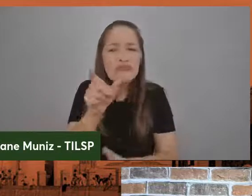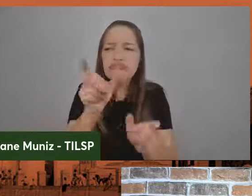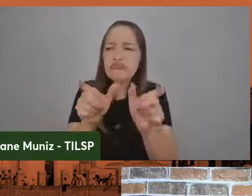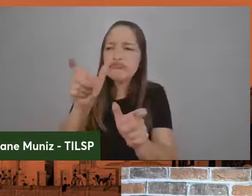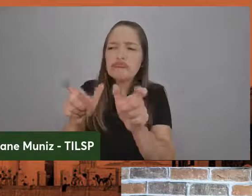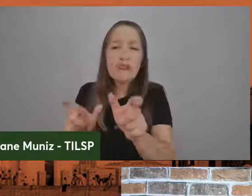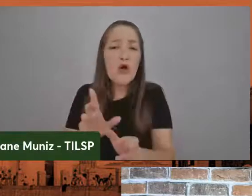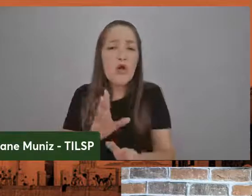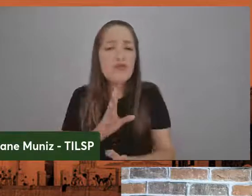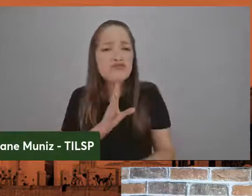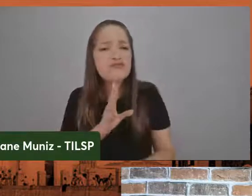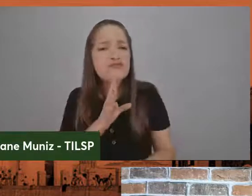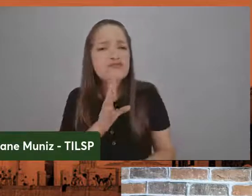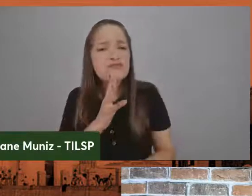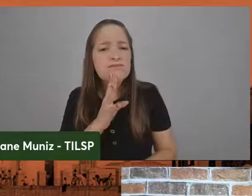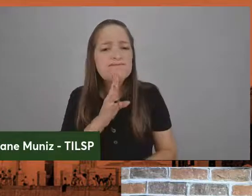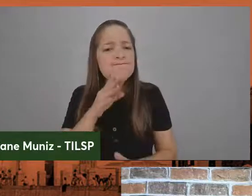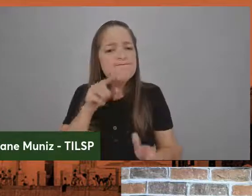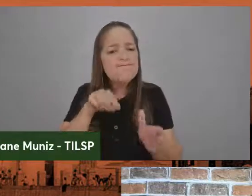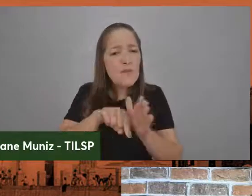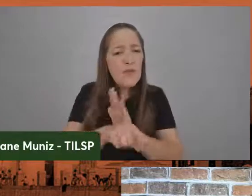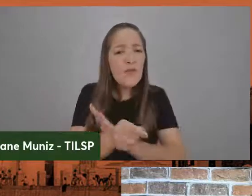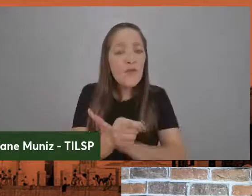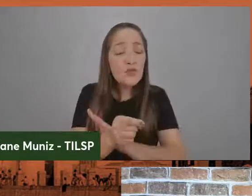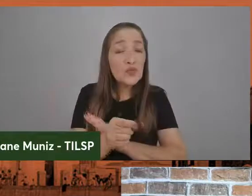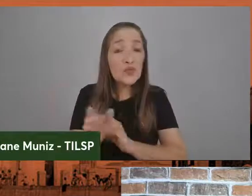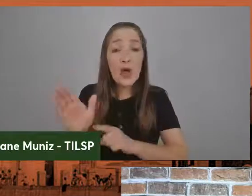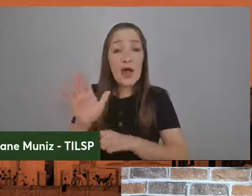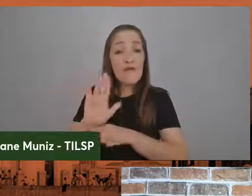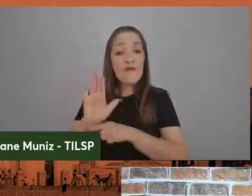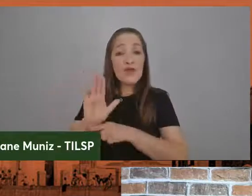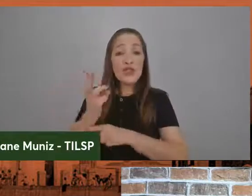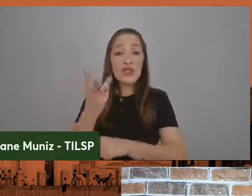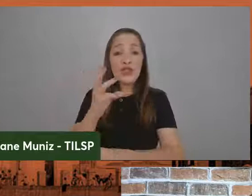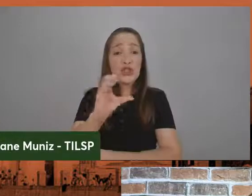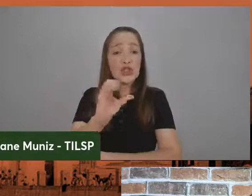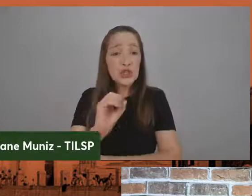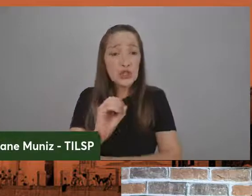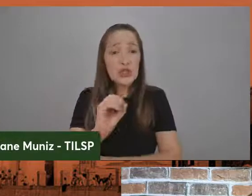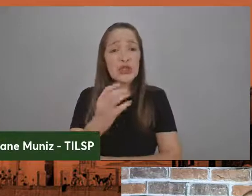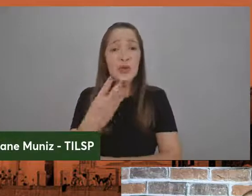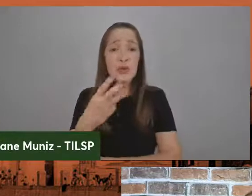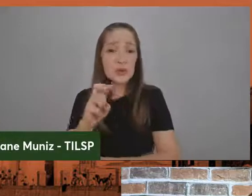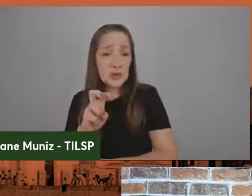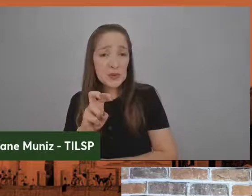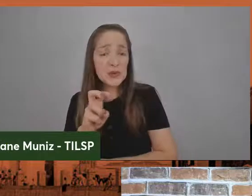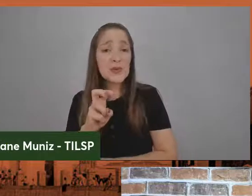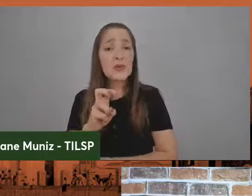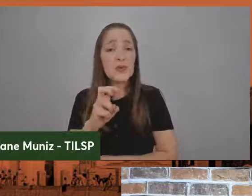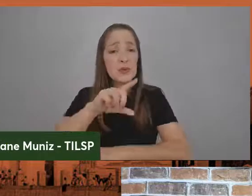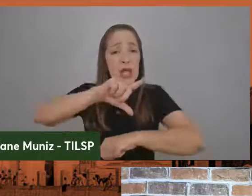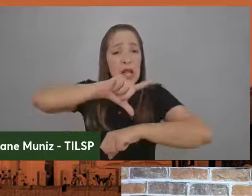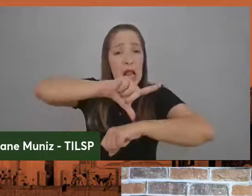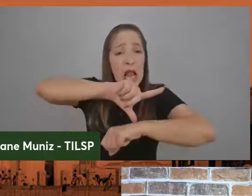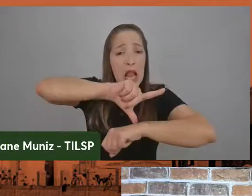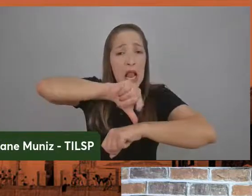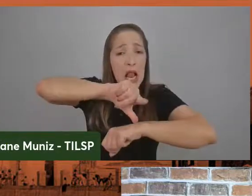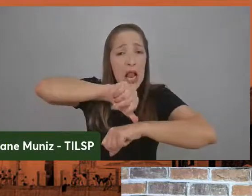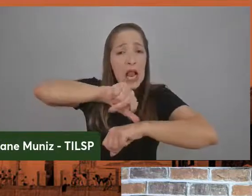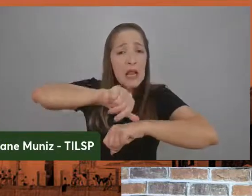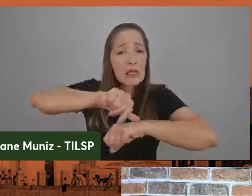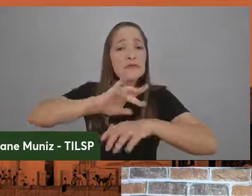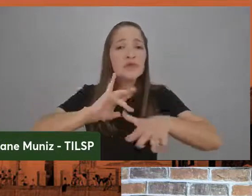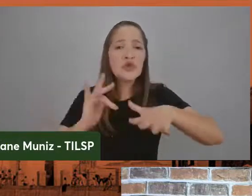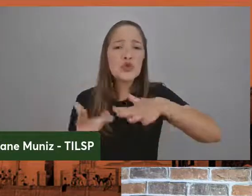essencialmente profundos em vídeos de 30 segundos, 40, 45 segundos nas redes sociais e por aí